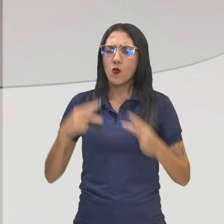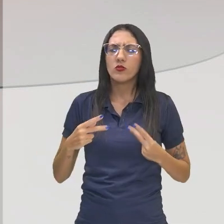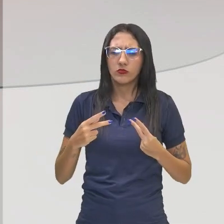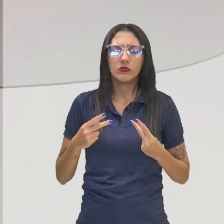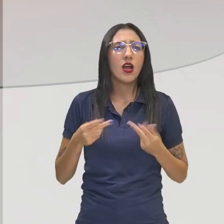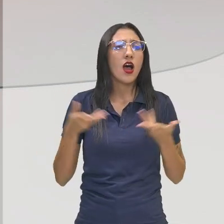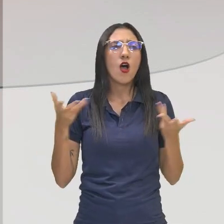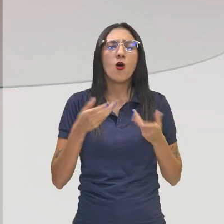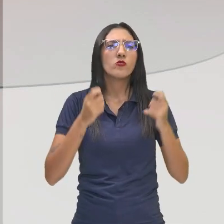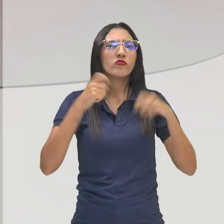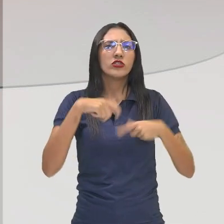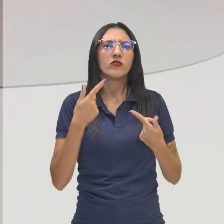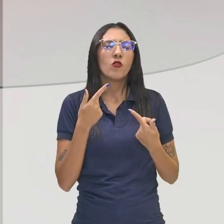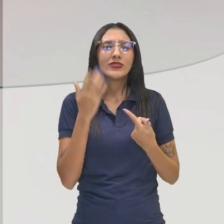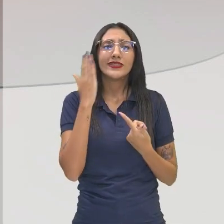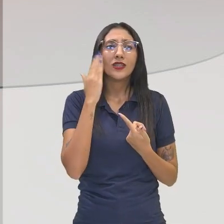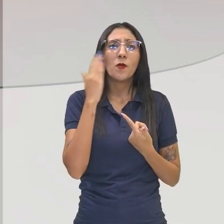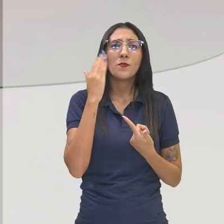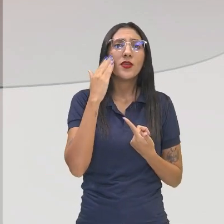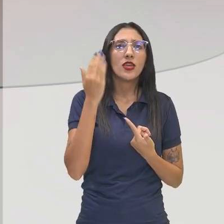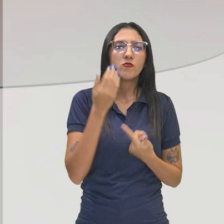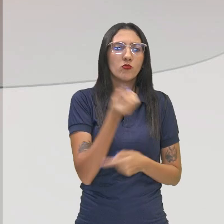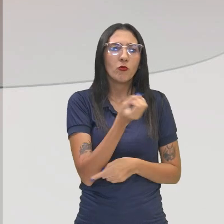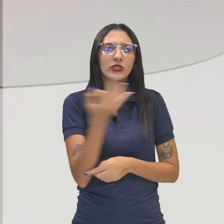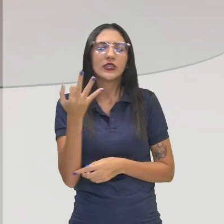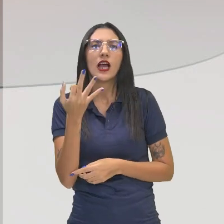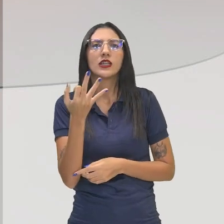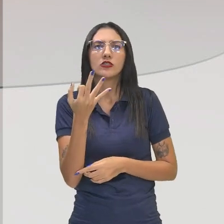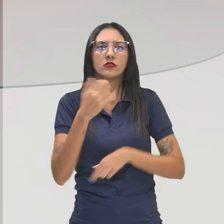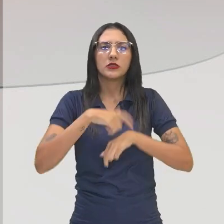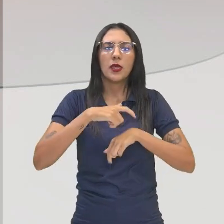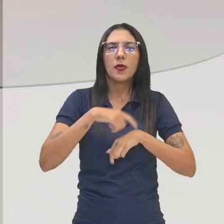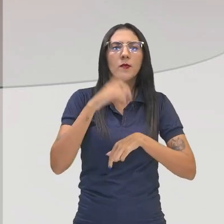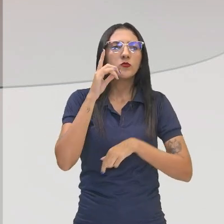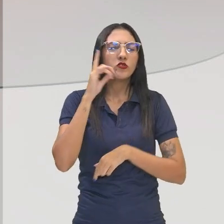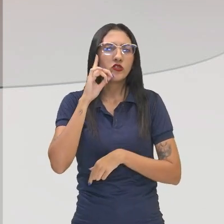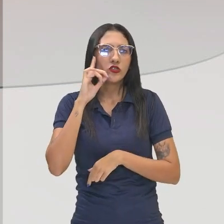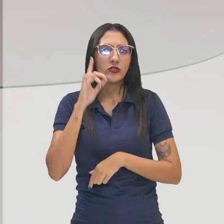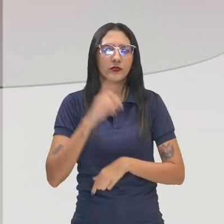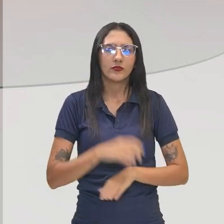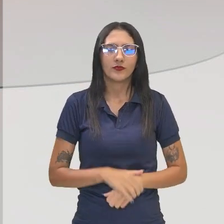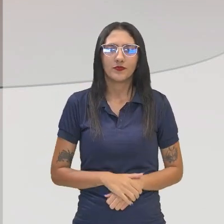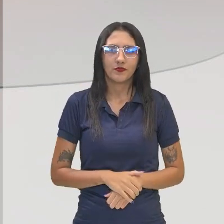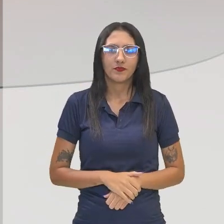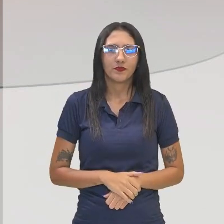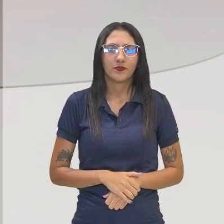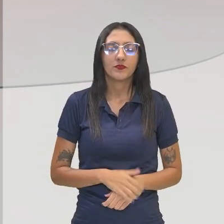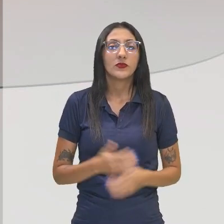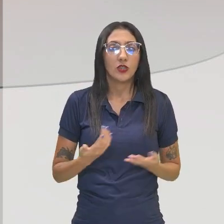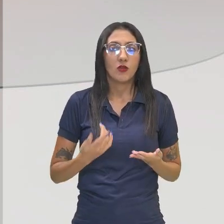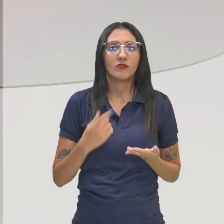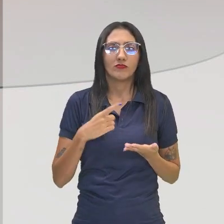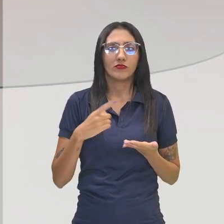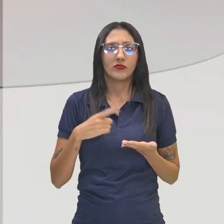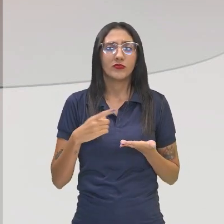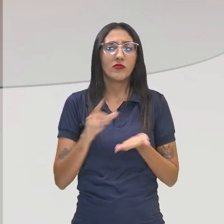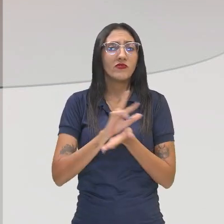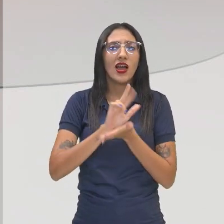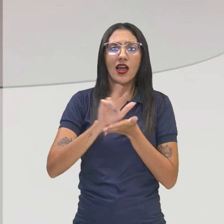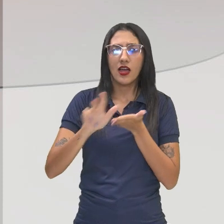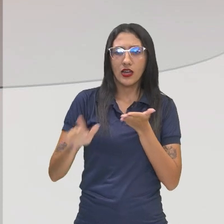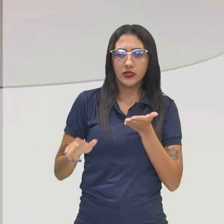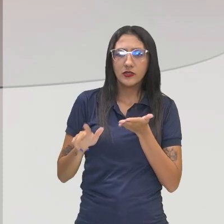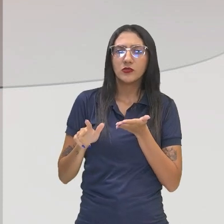tempo? Olha, nós temos diversas formas de